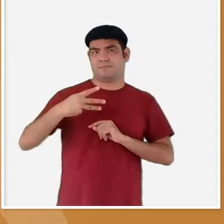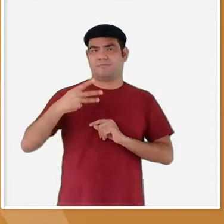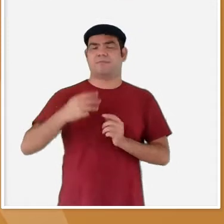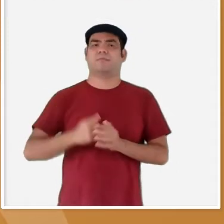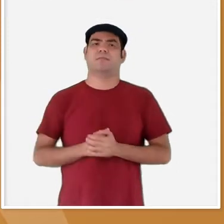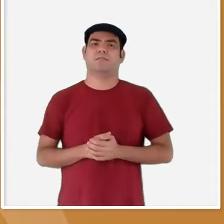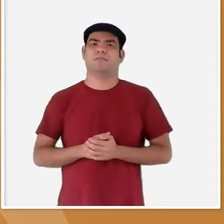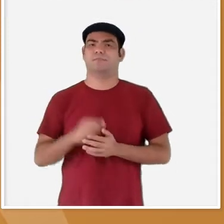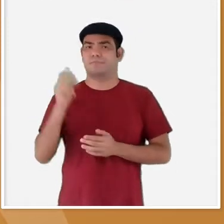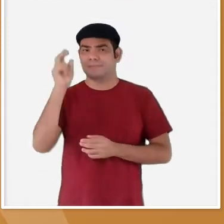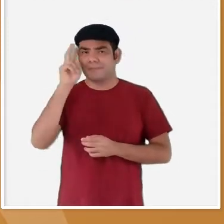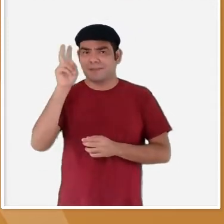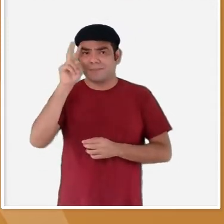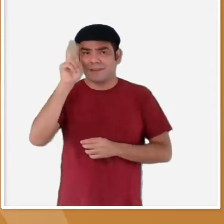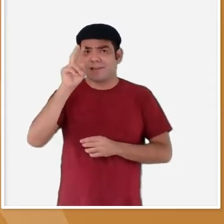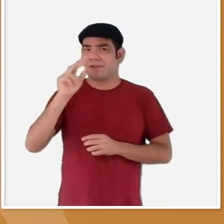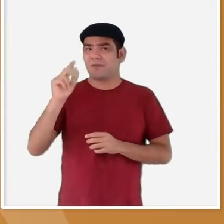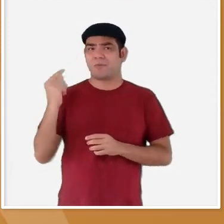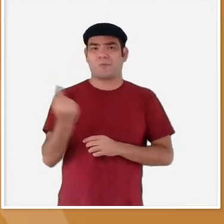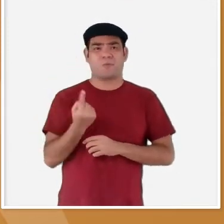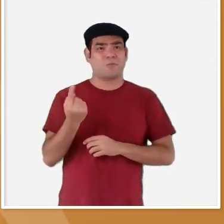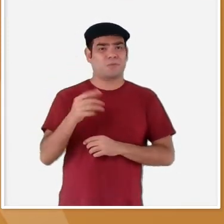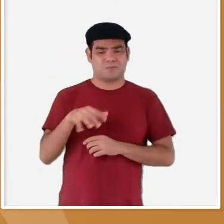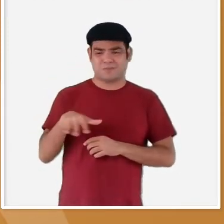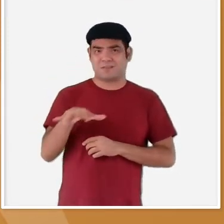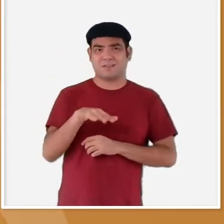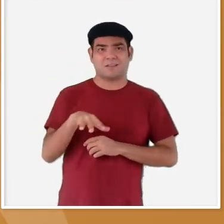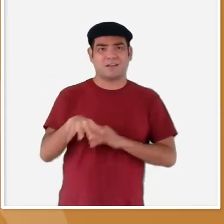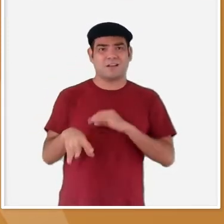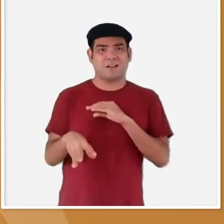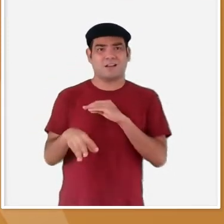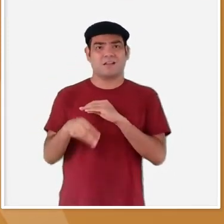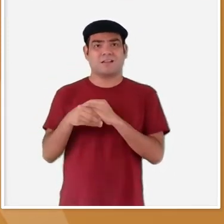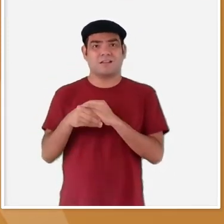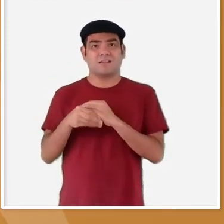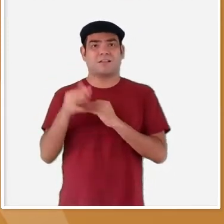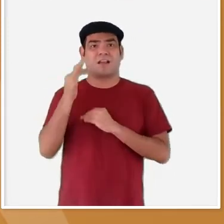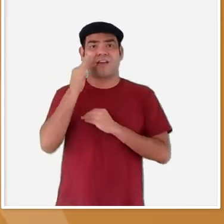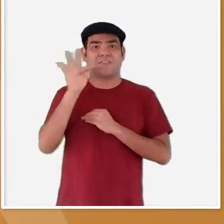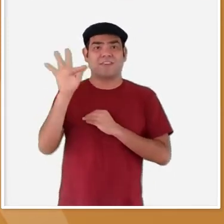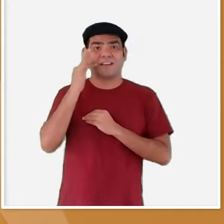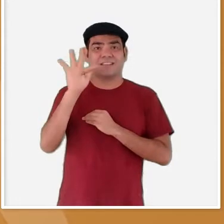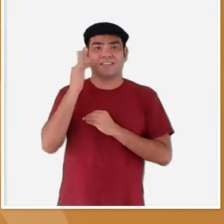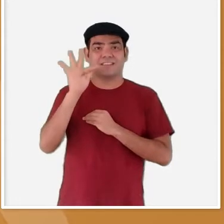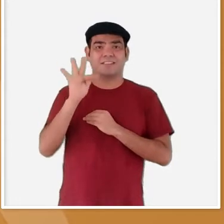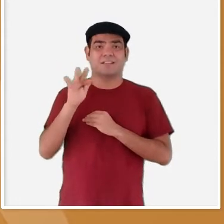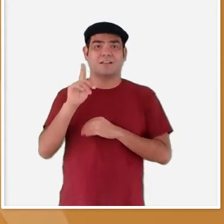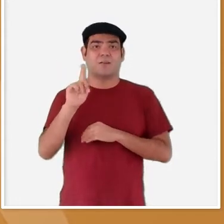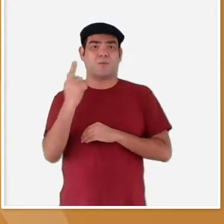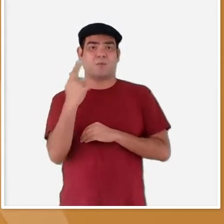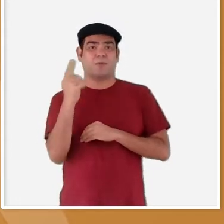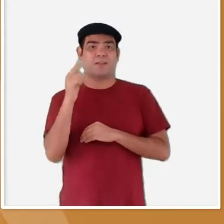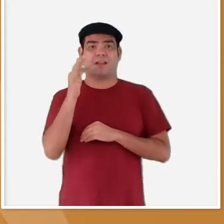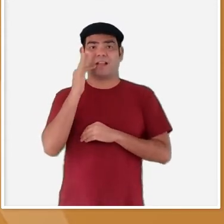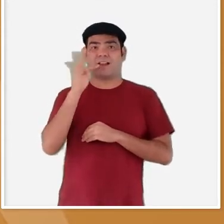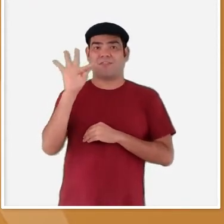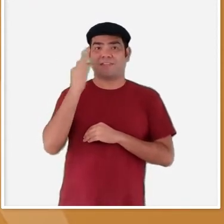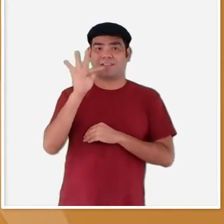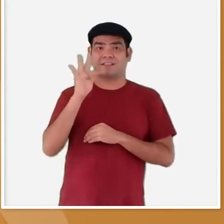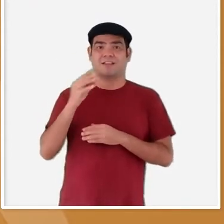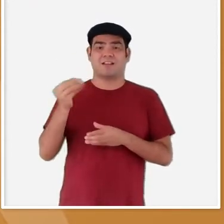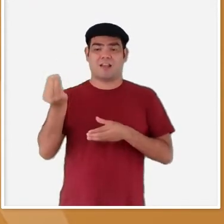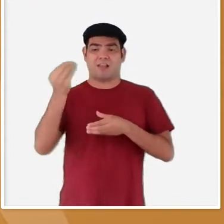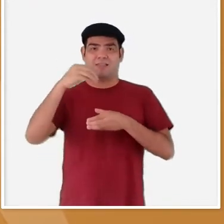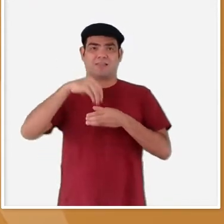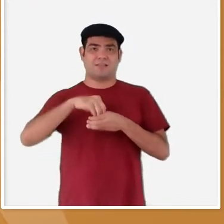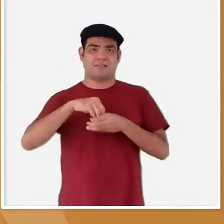único território que ainda faz parte aí da França, território europeu, aí na América do Sul,